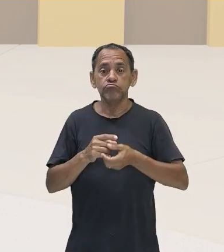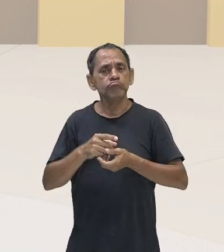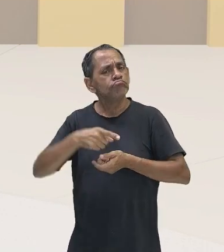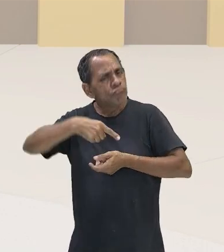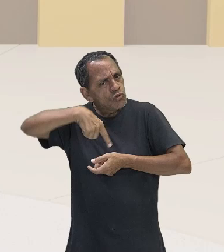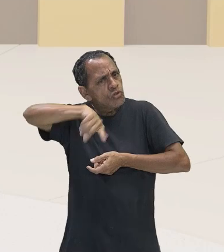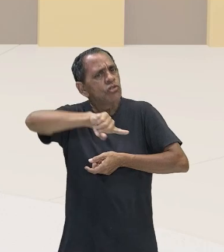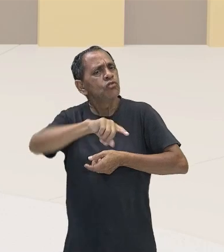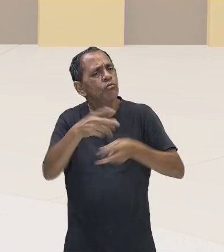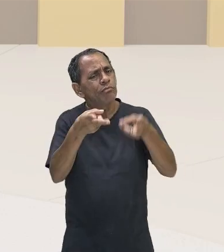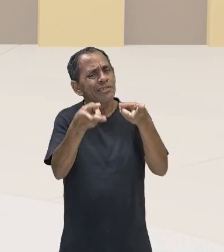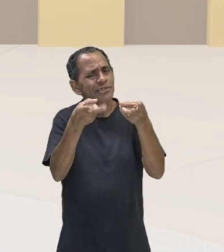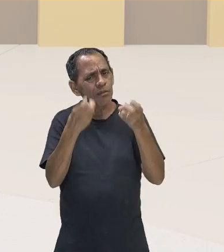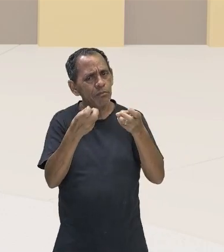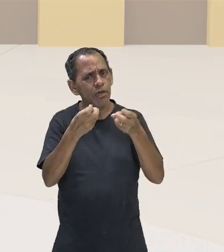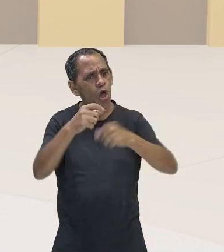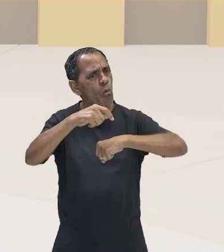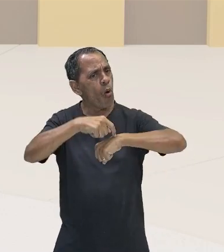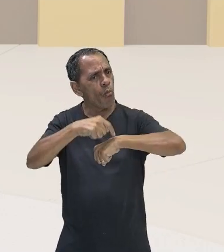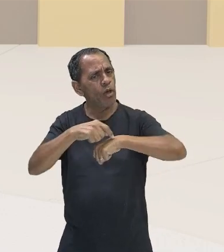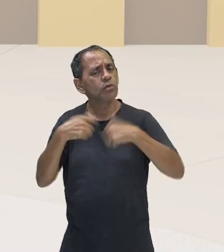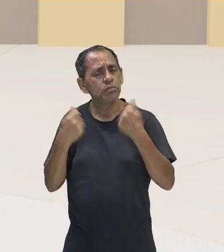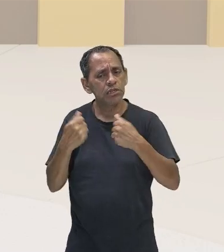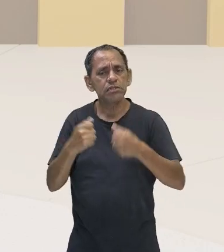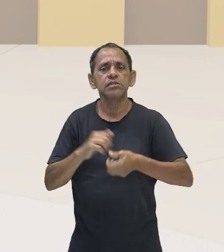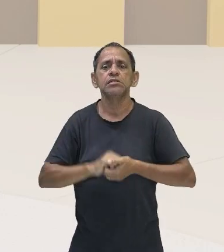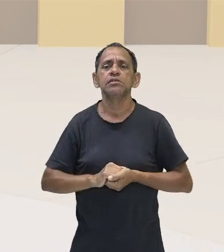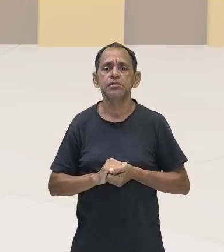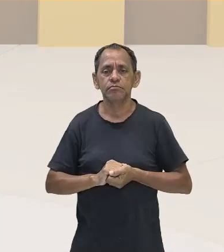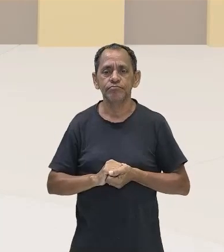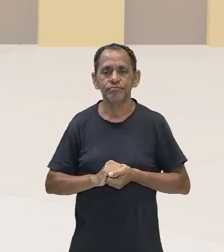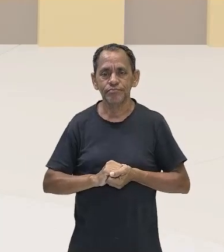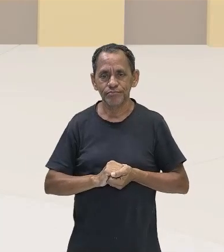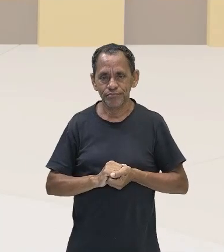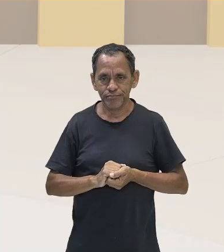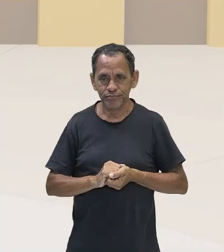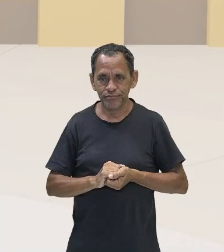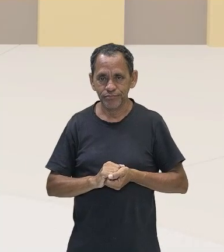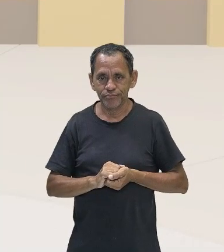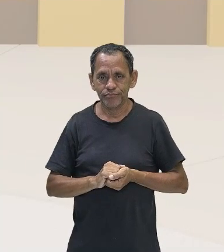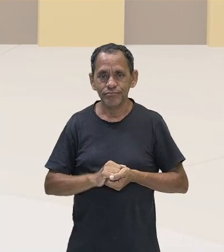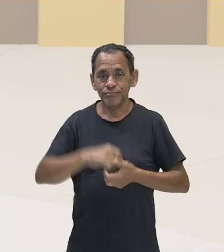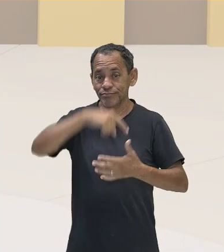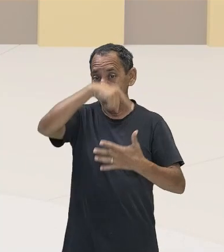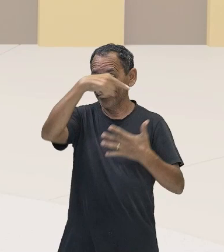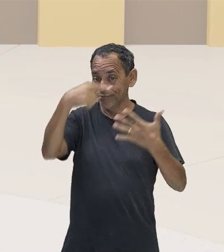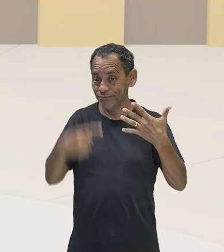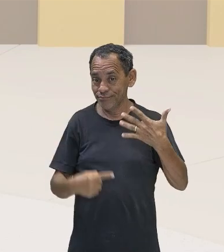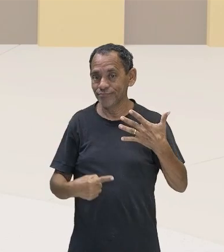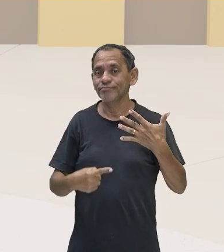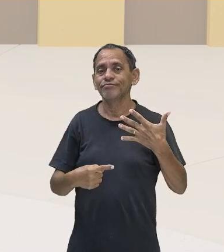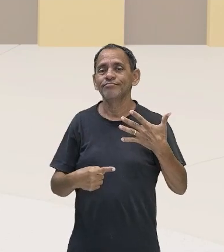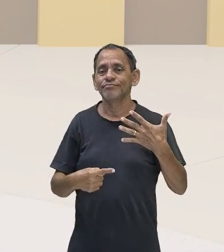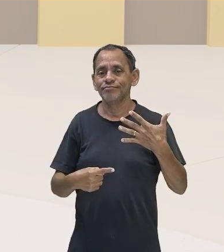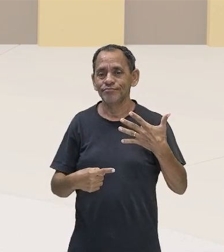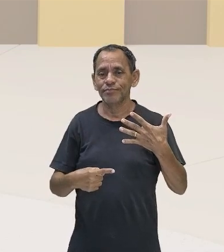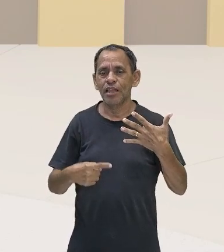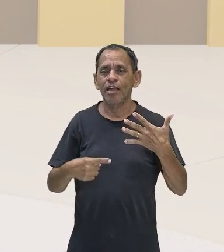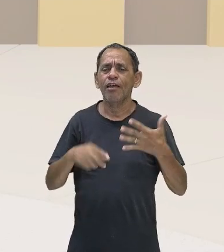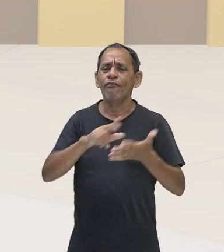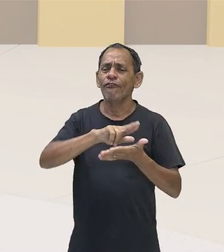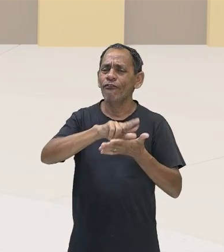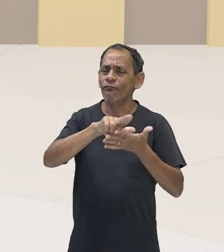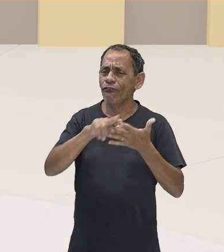você necessita aí para recarregar a sua bateria. E aqui temos os tipos de autocuidado. Então, vocês observem que tem